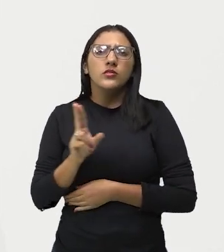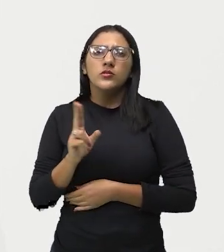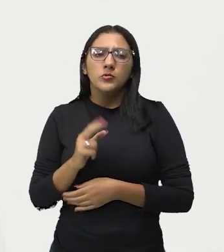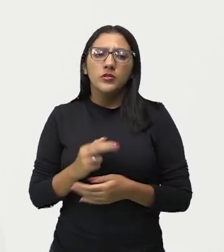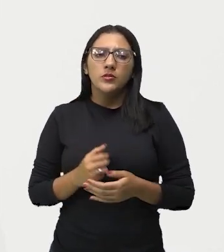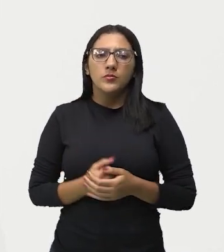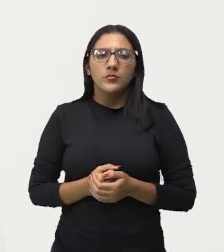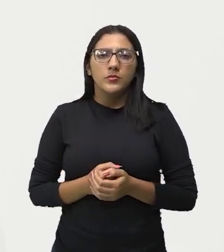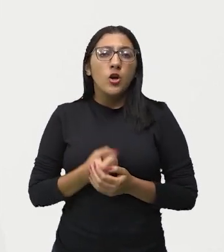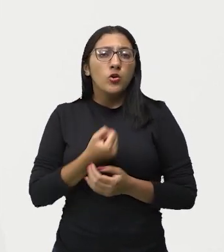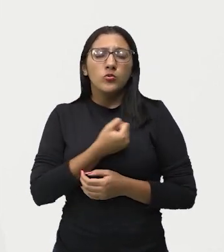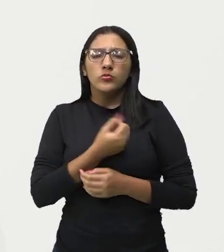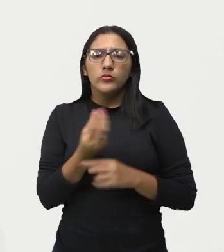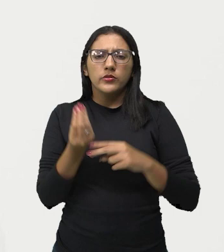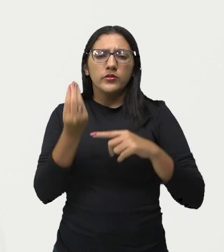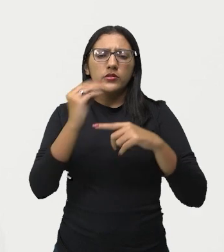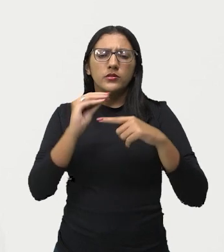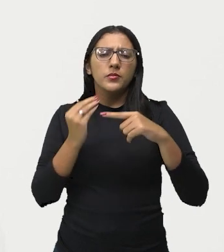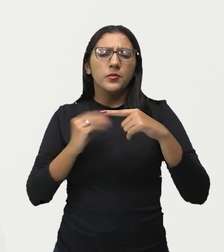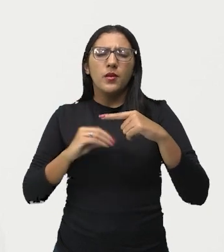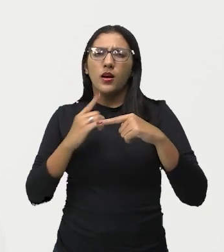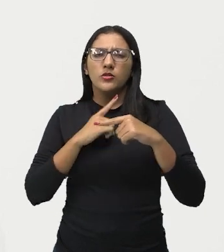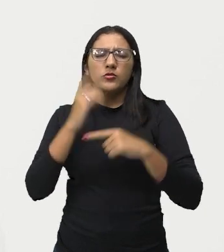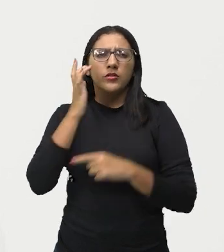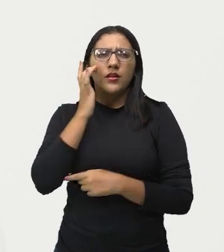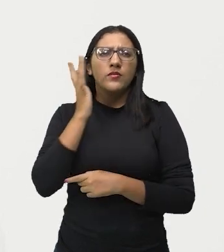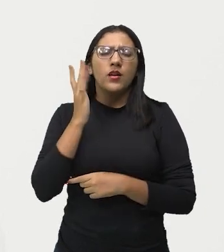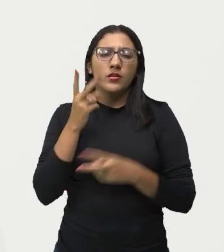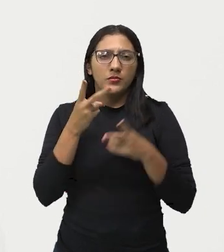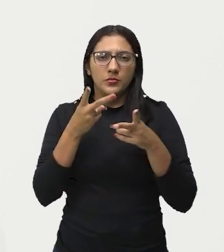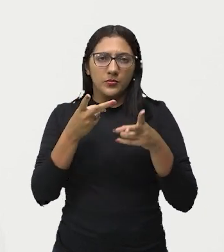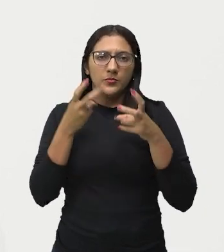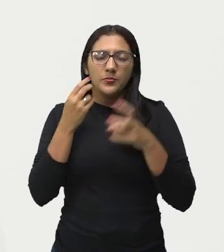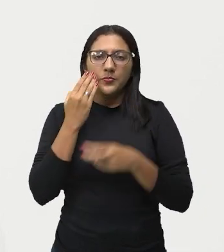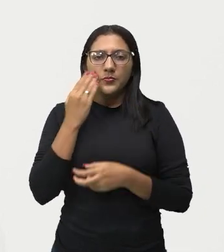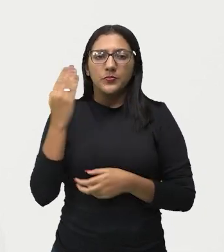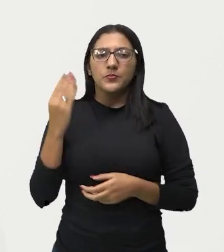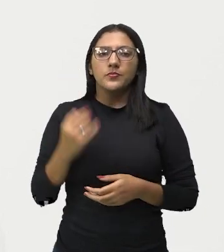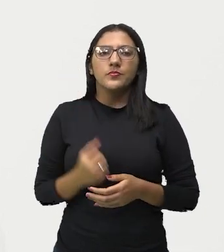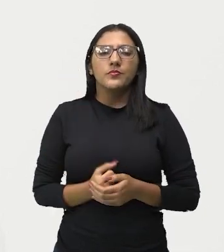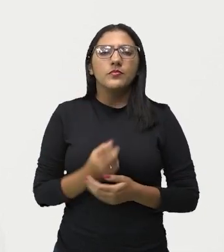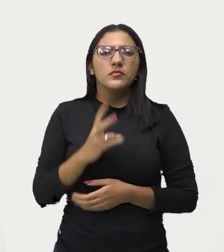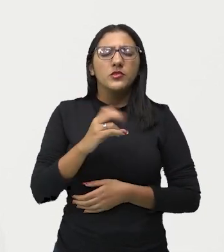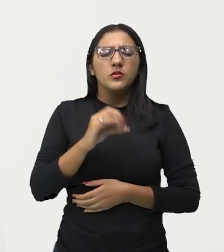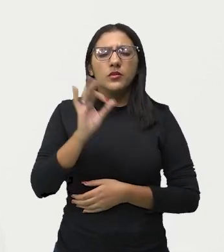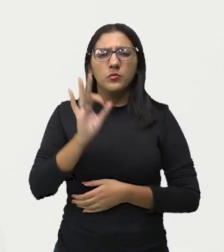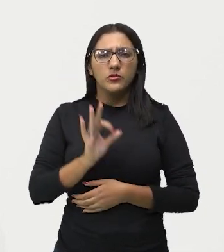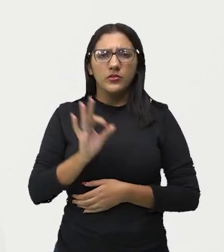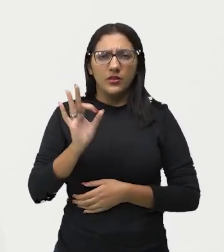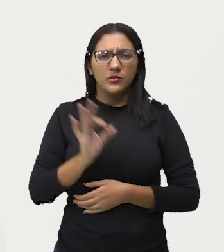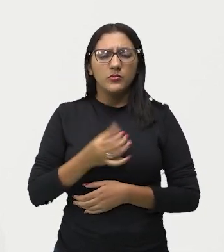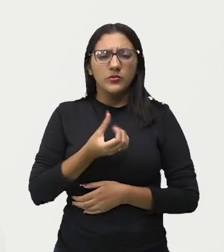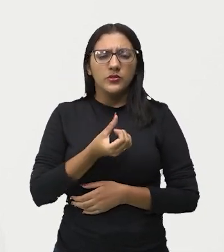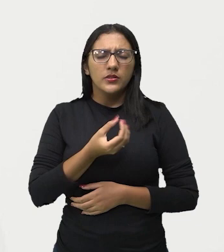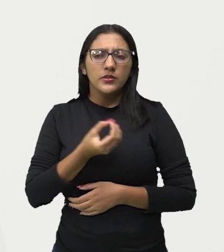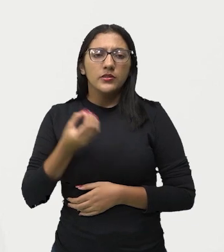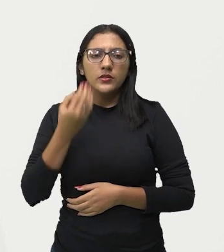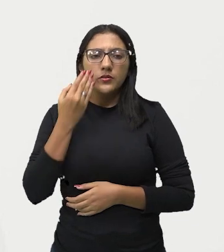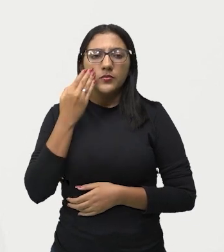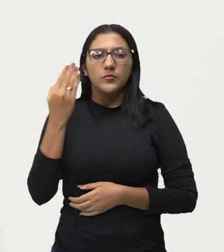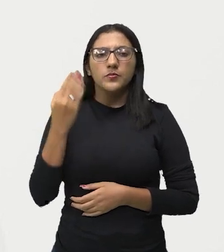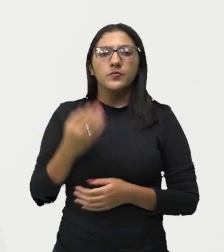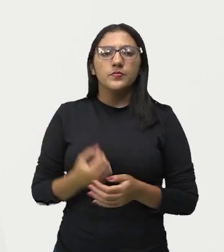forma fracionária, que fica mais fácil. Observe o seguinte, ó. 50% de 600. É a mesma coisa escrever isso